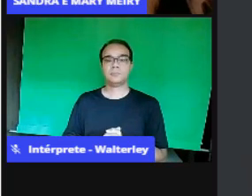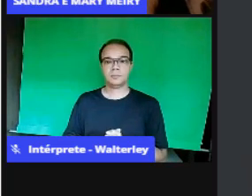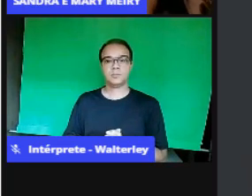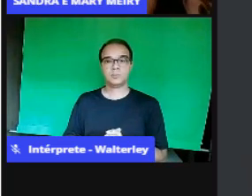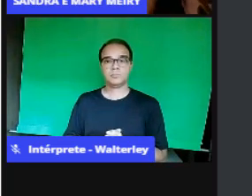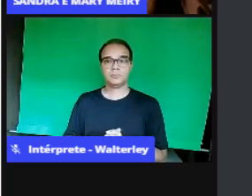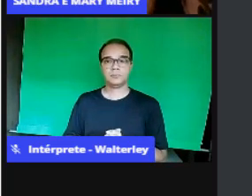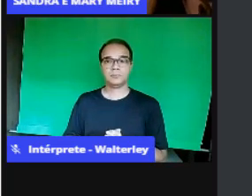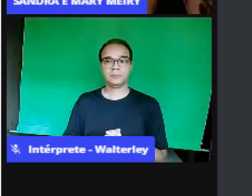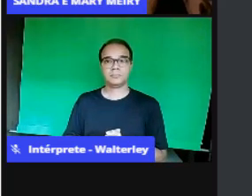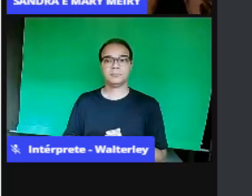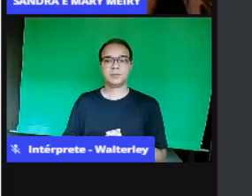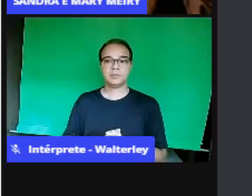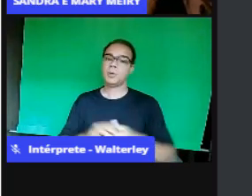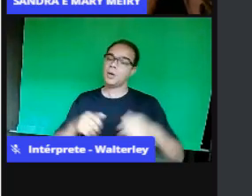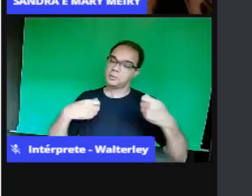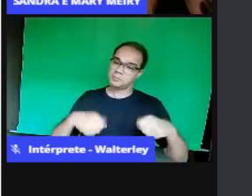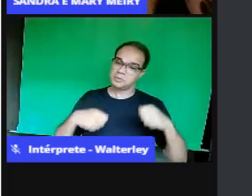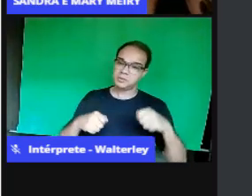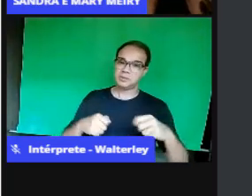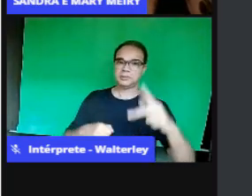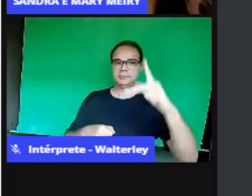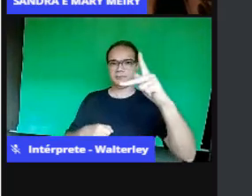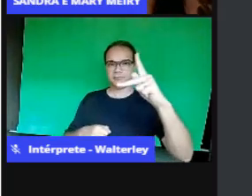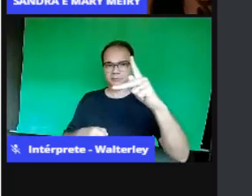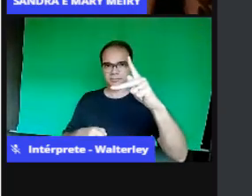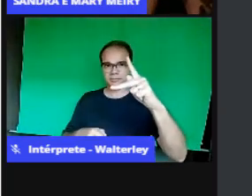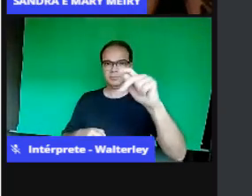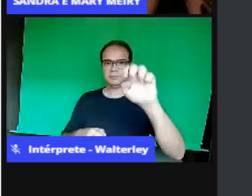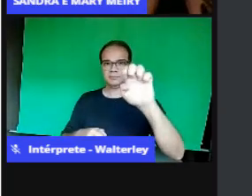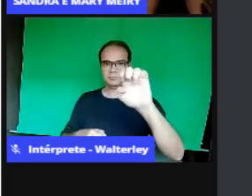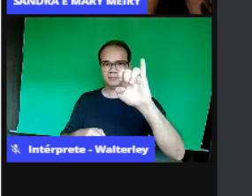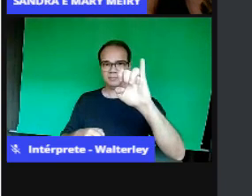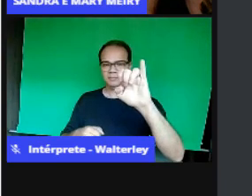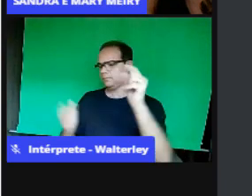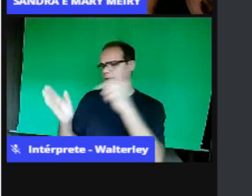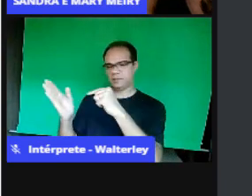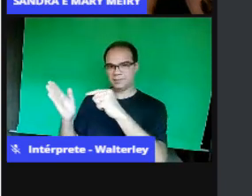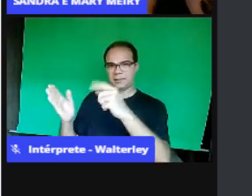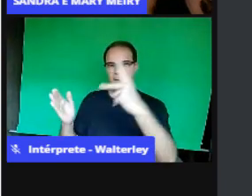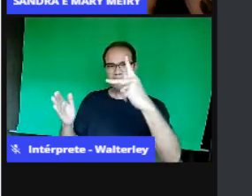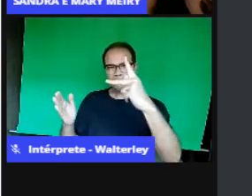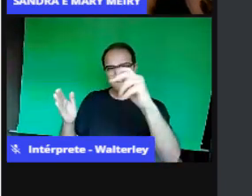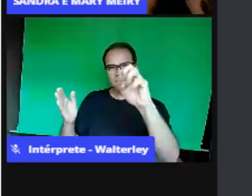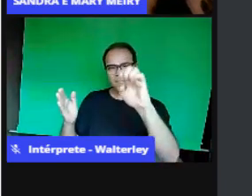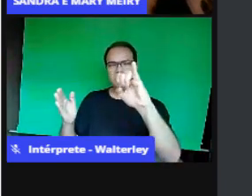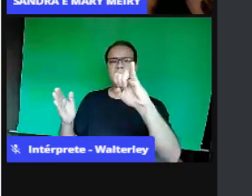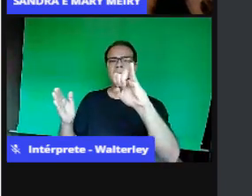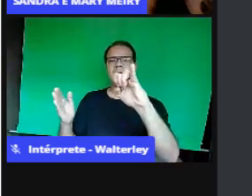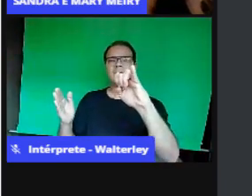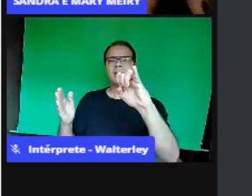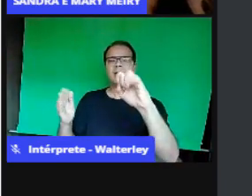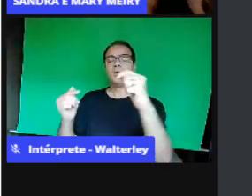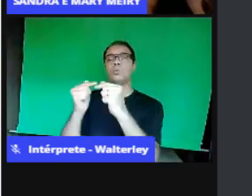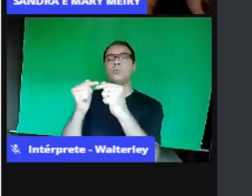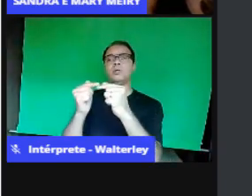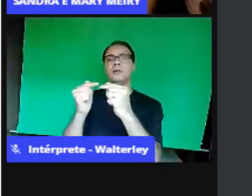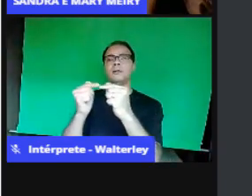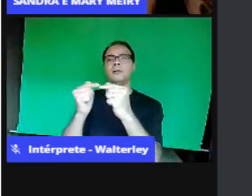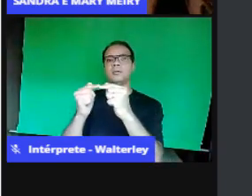temos aí um PEI baseado num PEI americano. Então, nós trouxemos aí